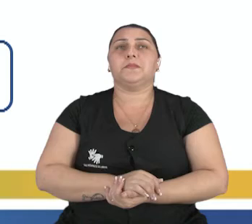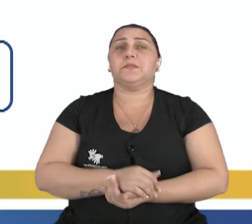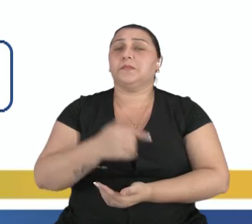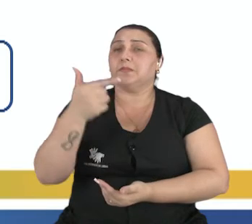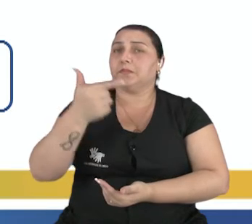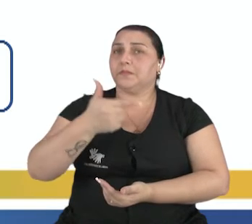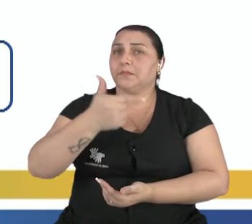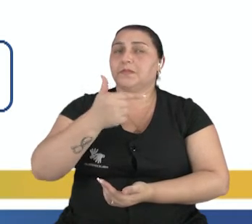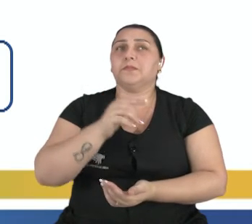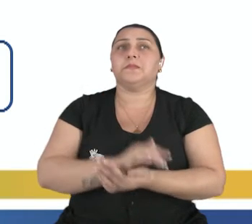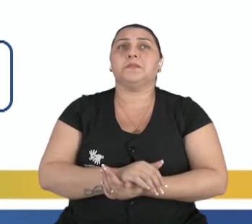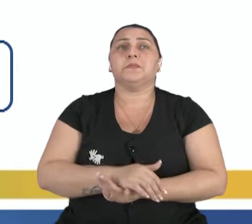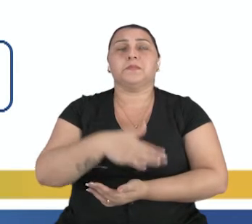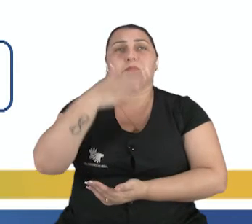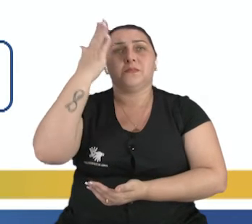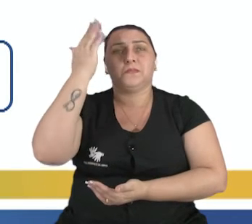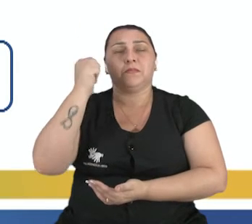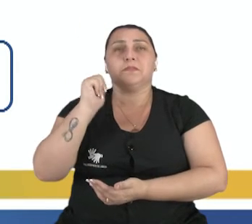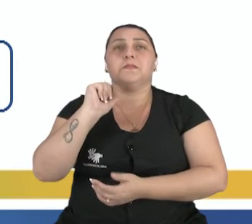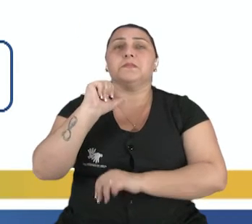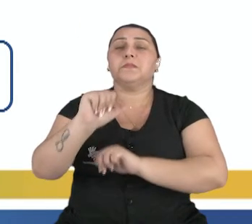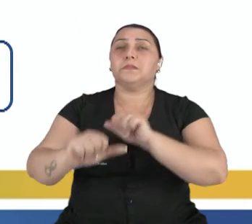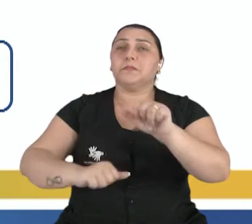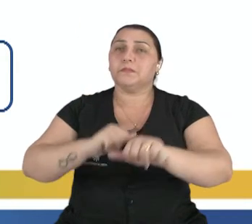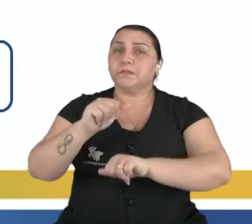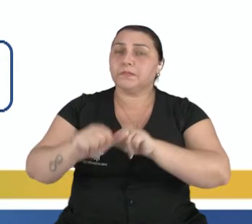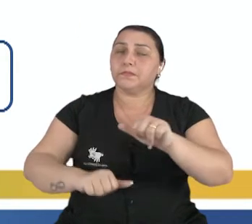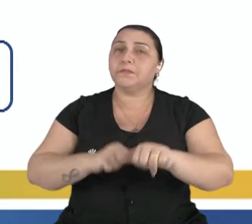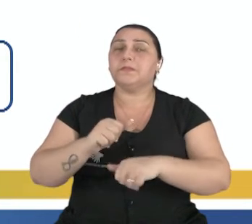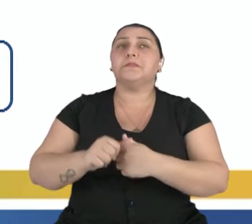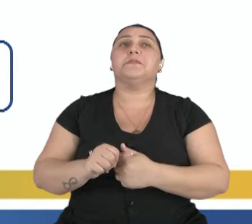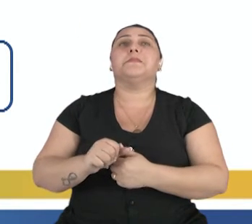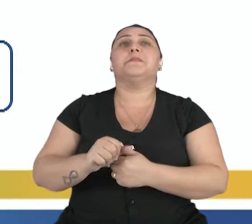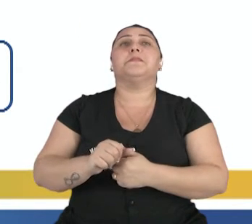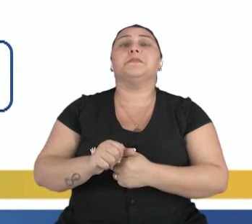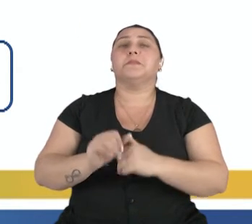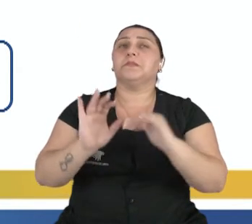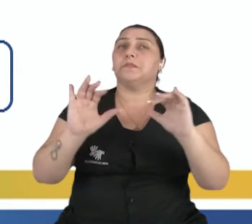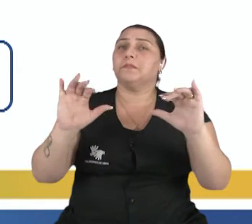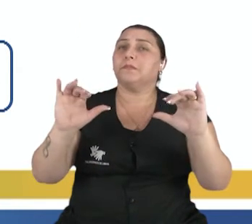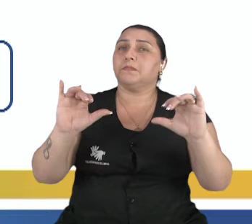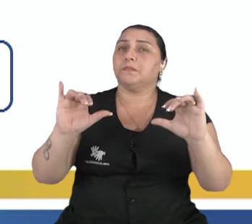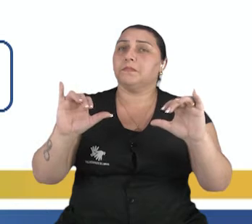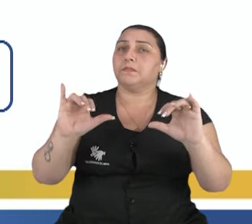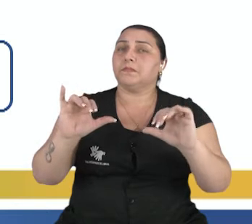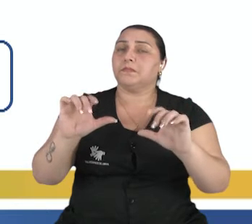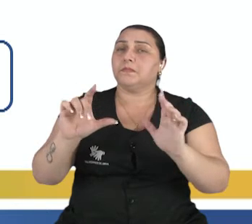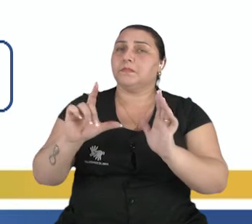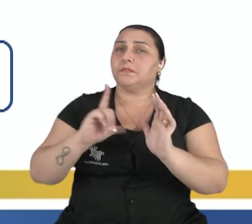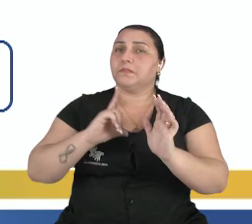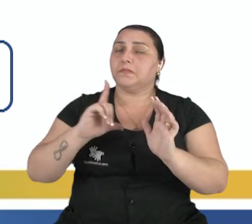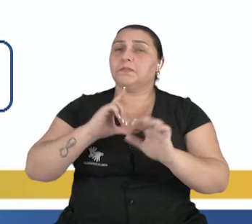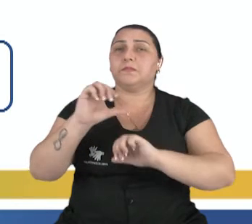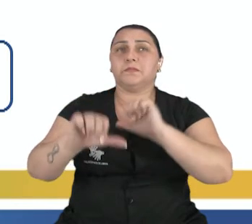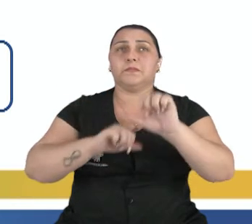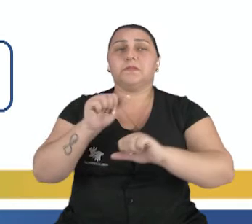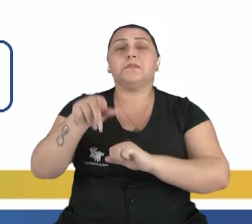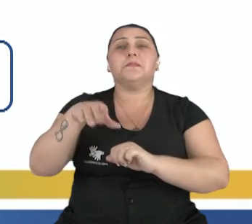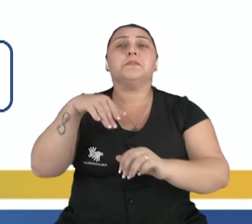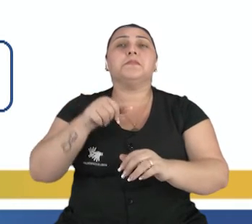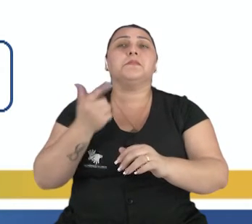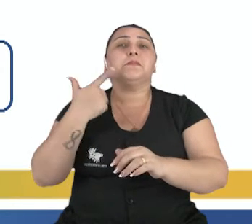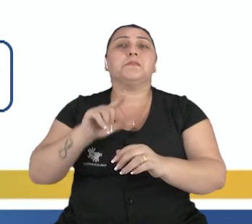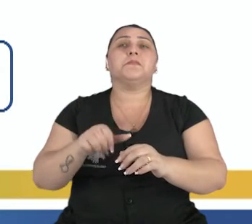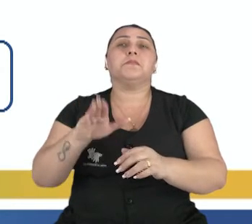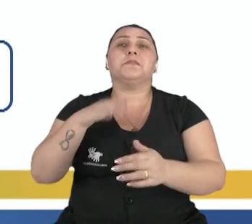Bem, o segundo passo é identificar a variação do NOx das espécies que sofrem oxidação e redução. Quem é que vai ganhar, quem é que